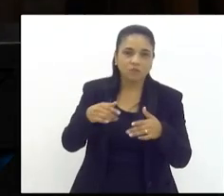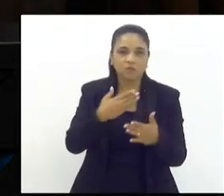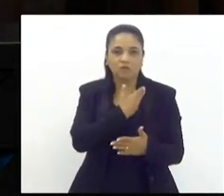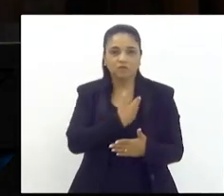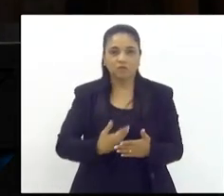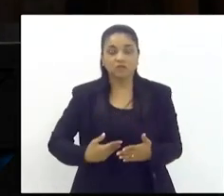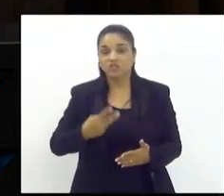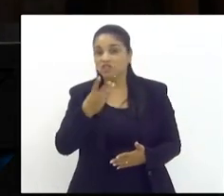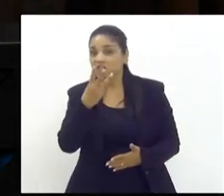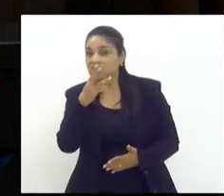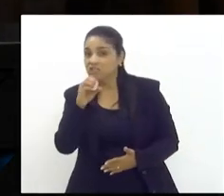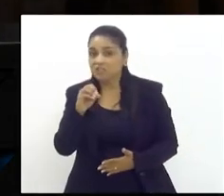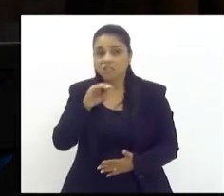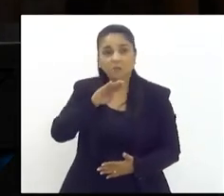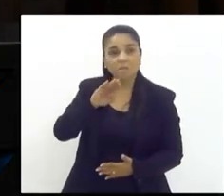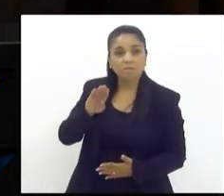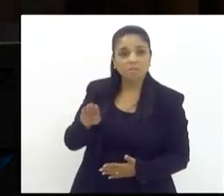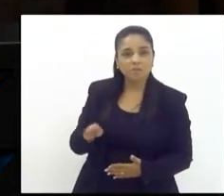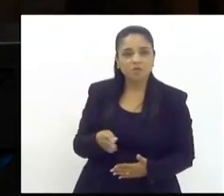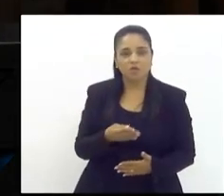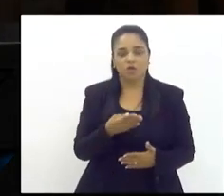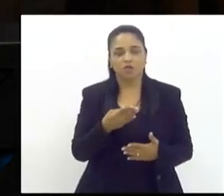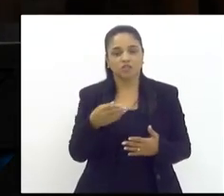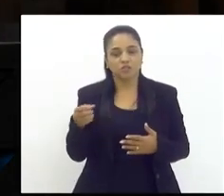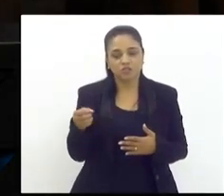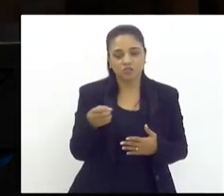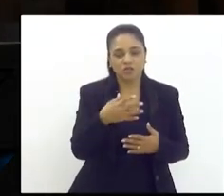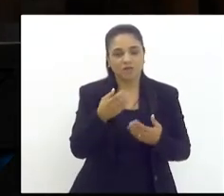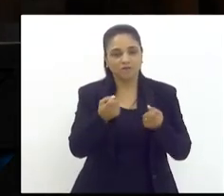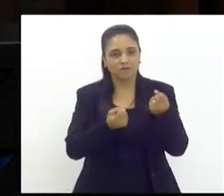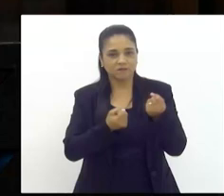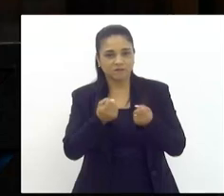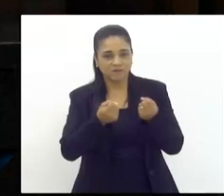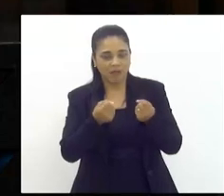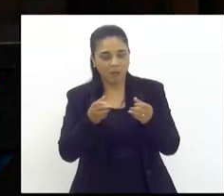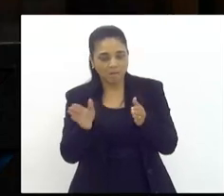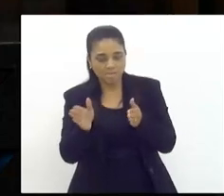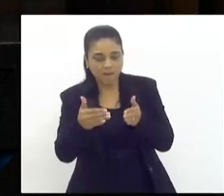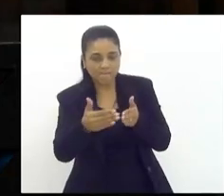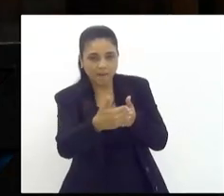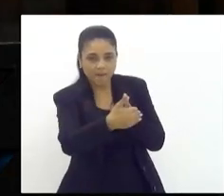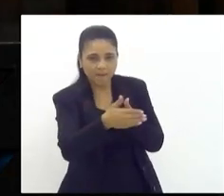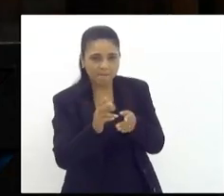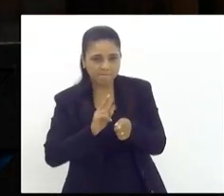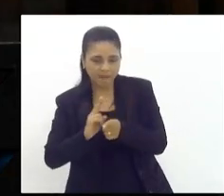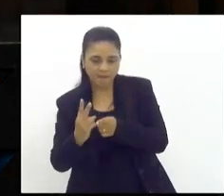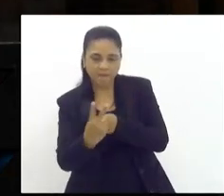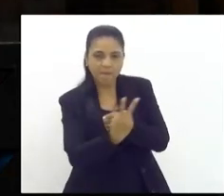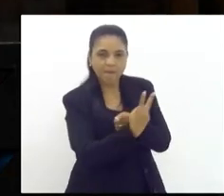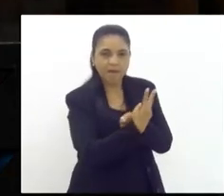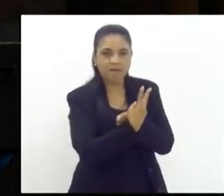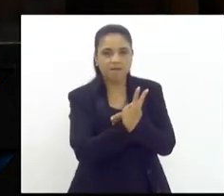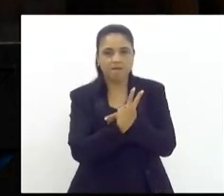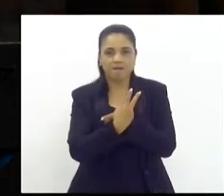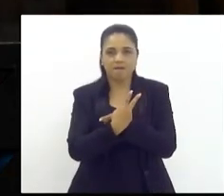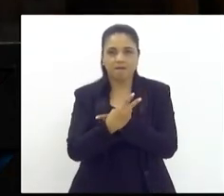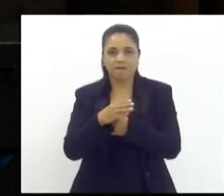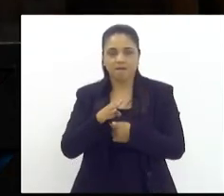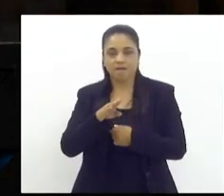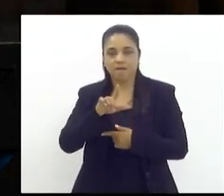milhões para novos carros blindados para efetivação de uma política de morte